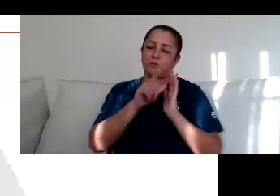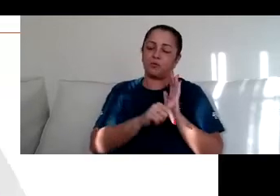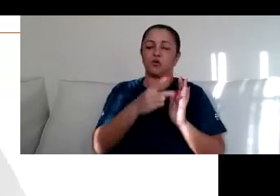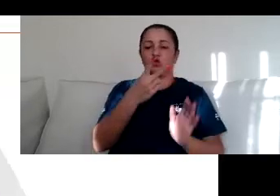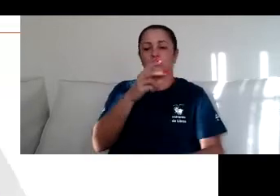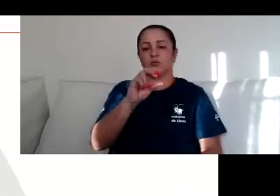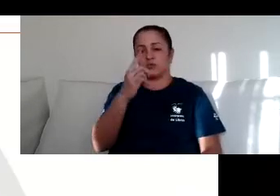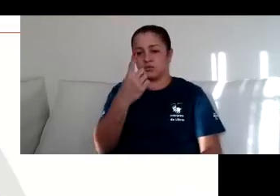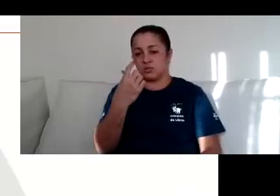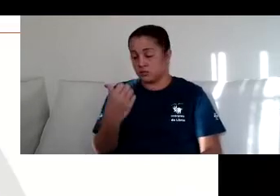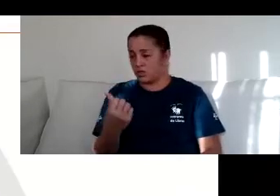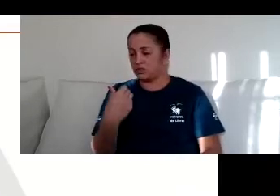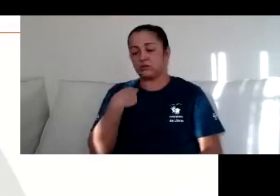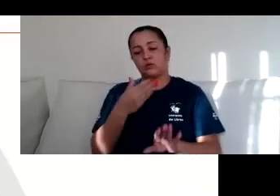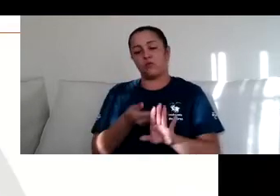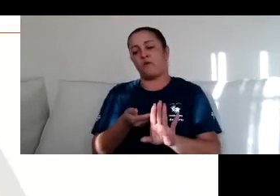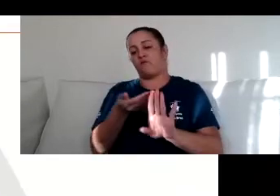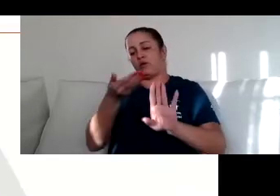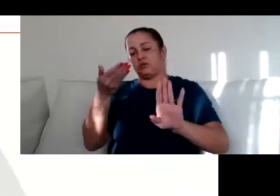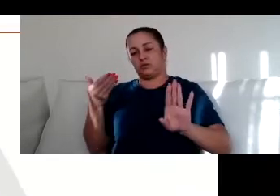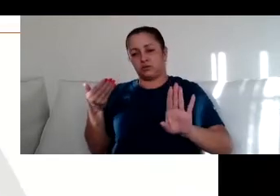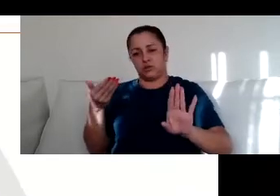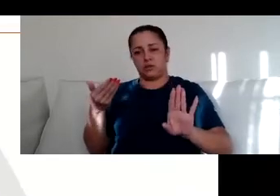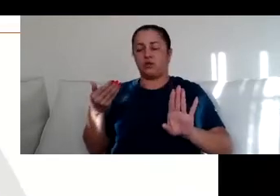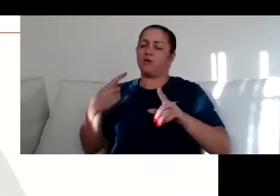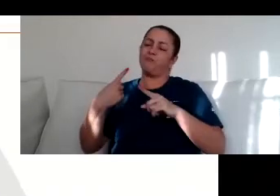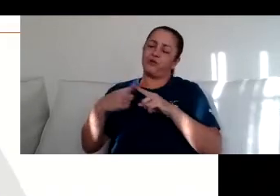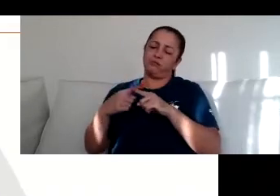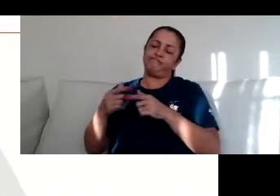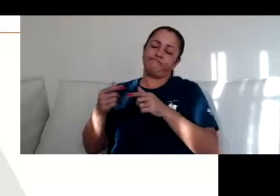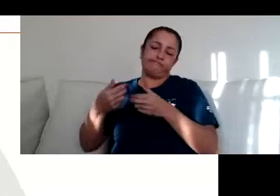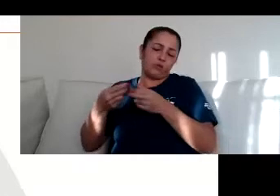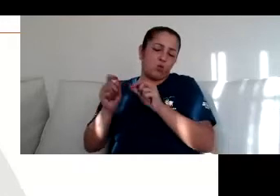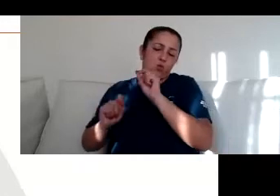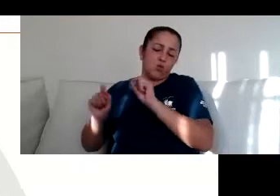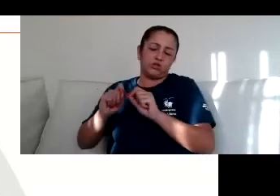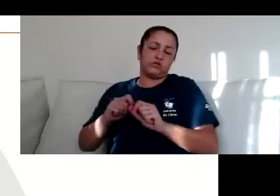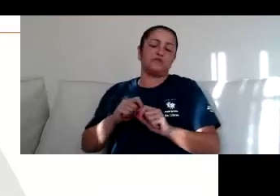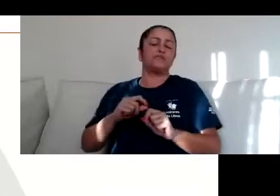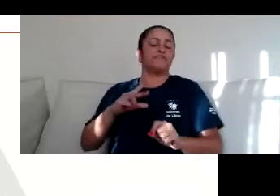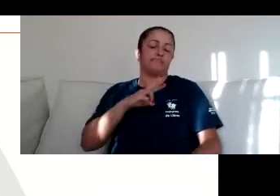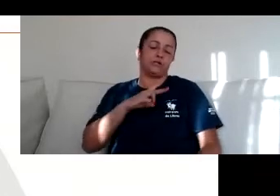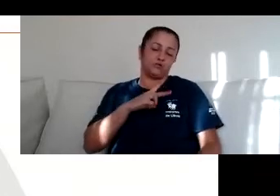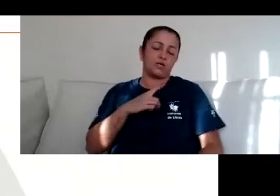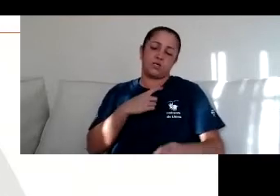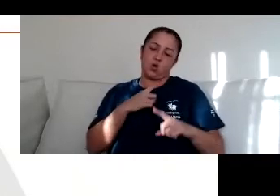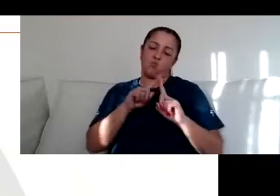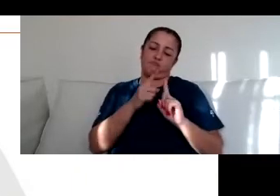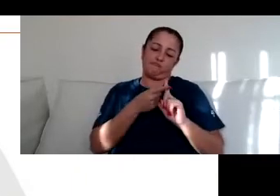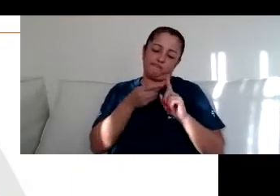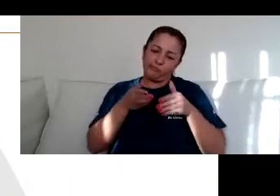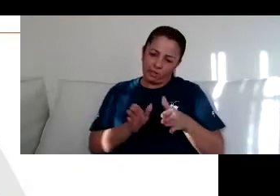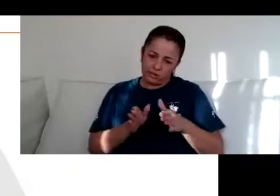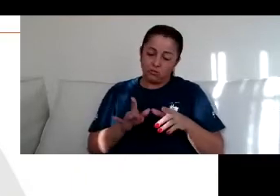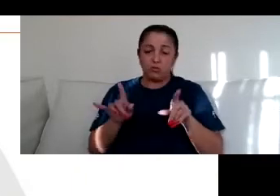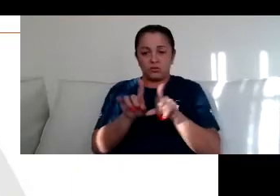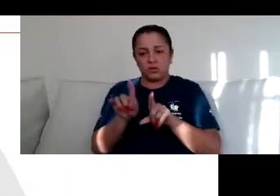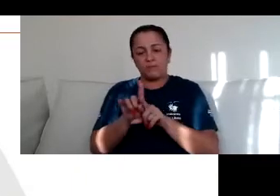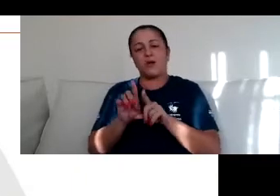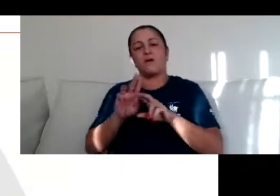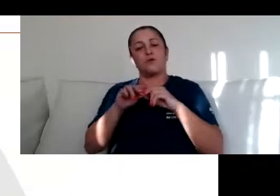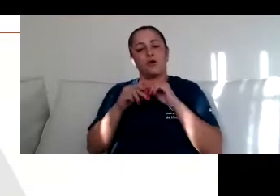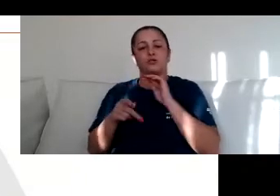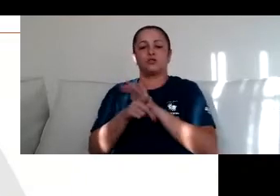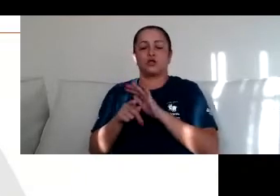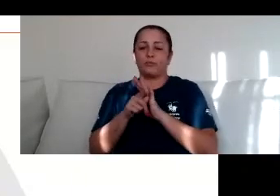ausente do Centro de Formação Cultural por motivos pessoais, me tornei mãe, e também por entraves burocráticos da